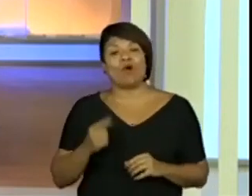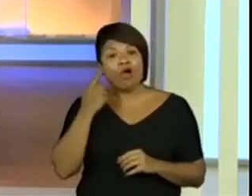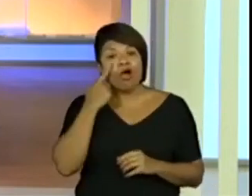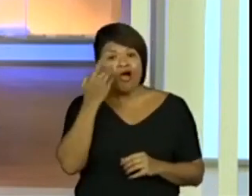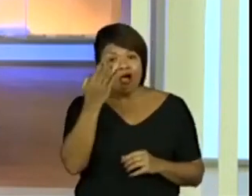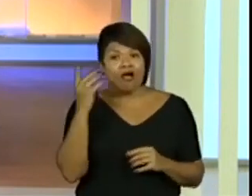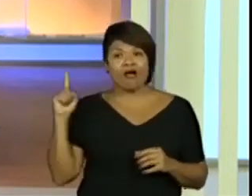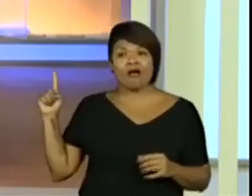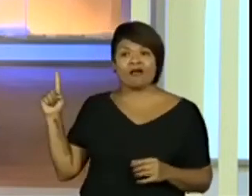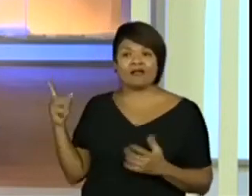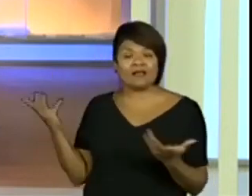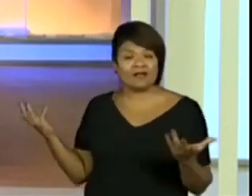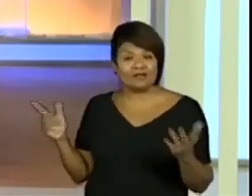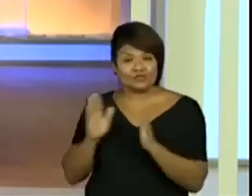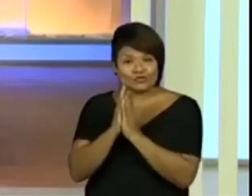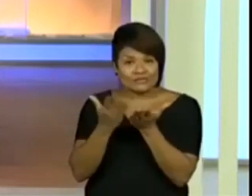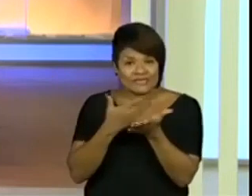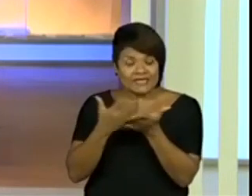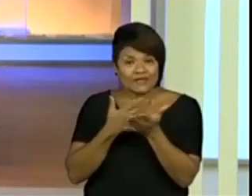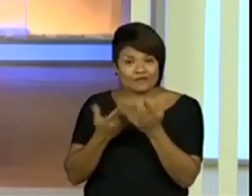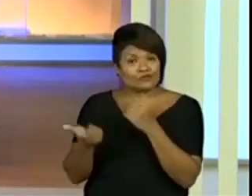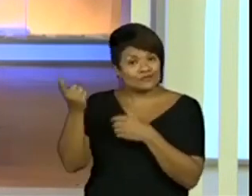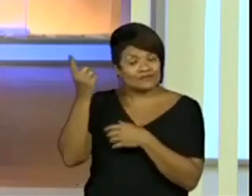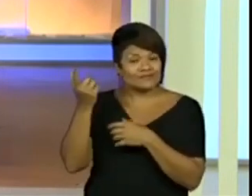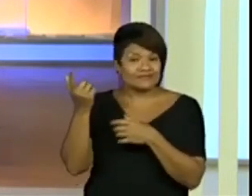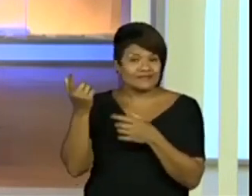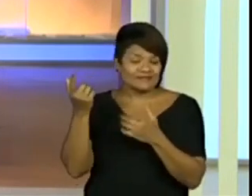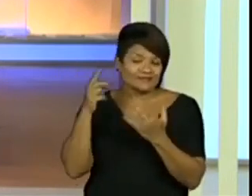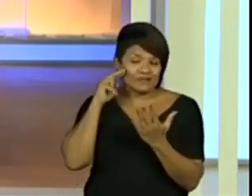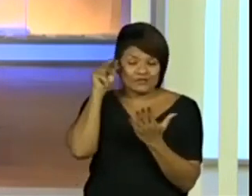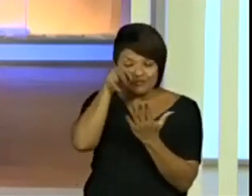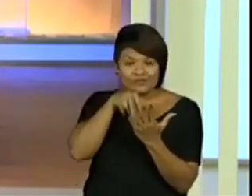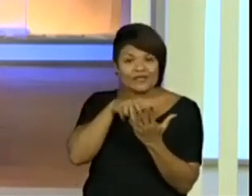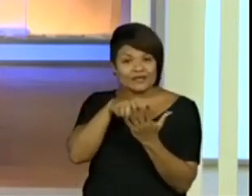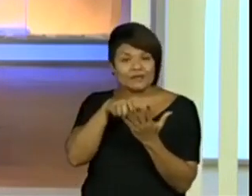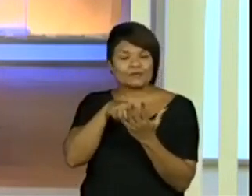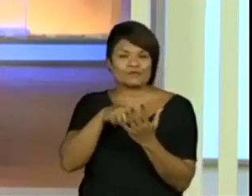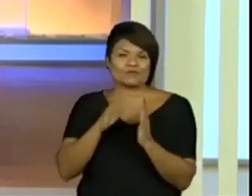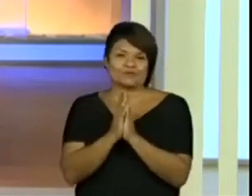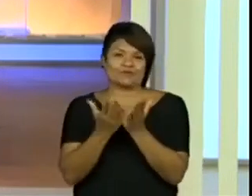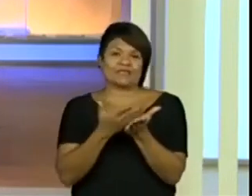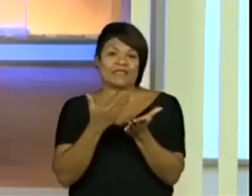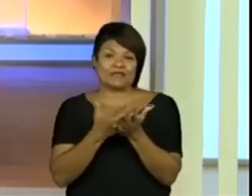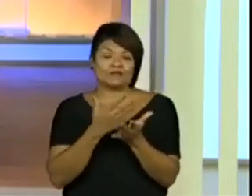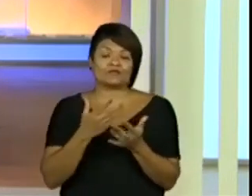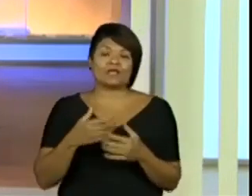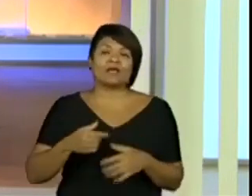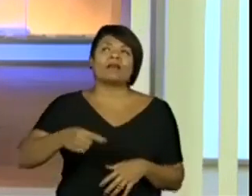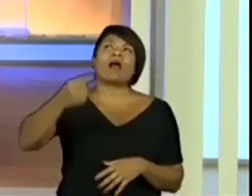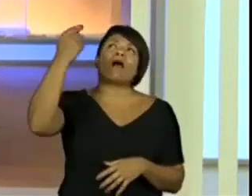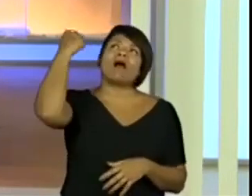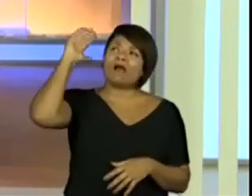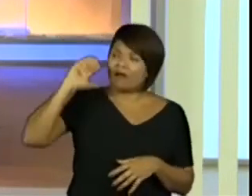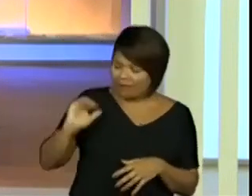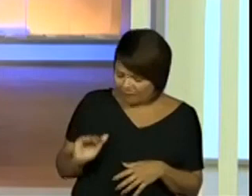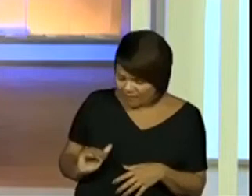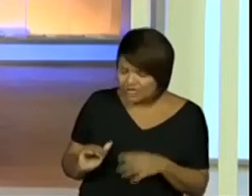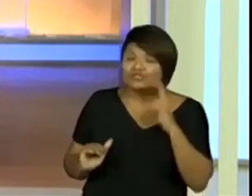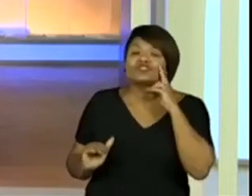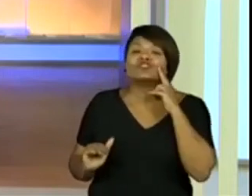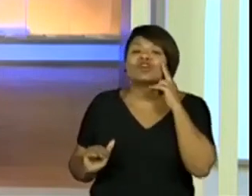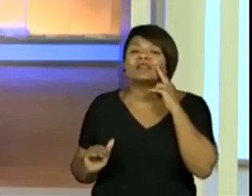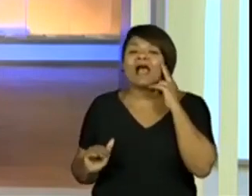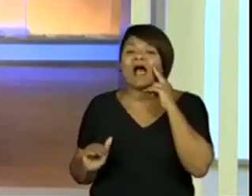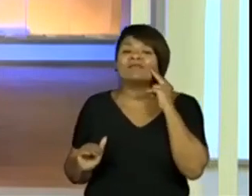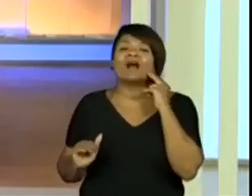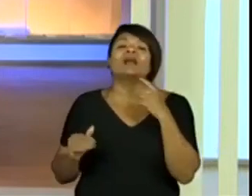ricas as ilustrações que nós vimos, né, da ilustradora, que lá na infância sonhava